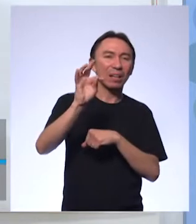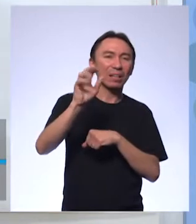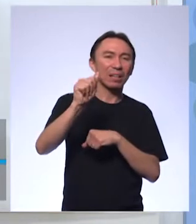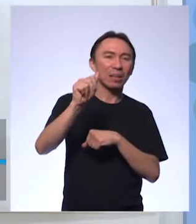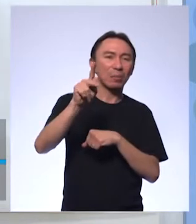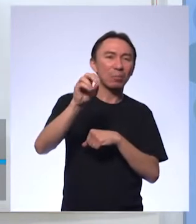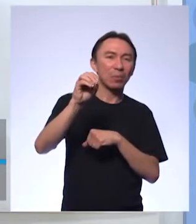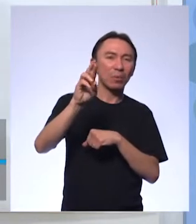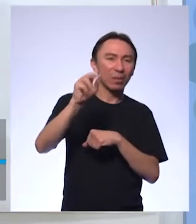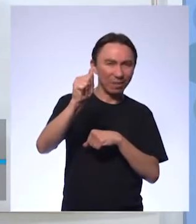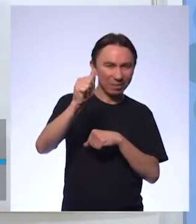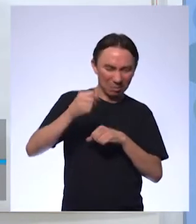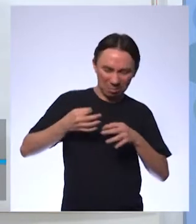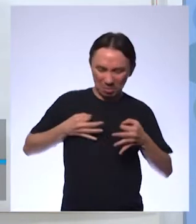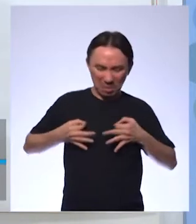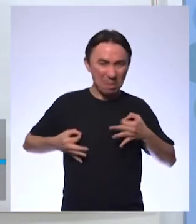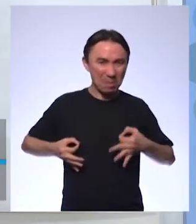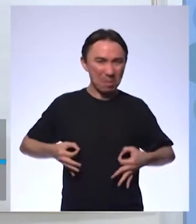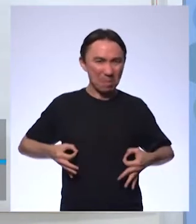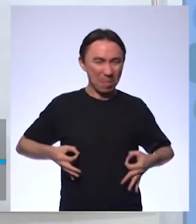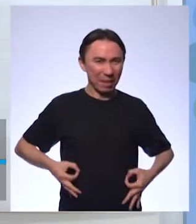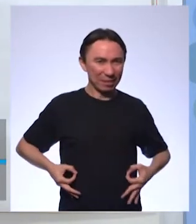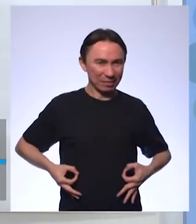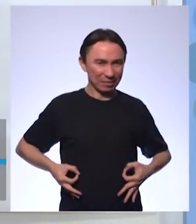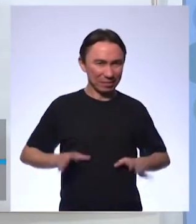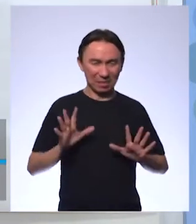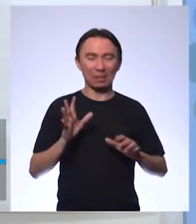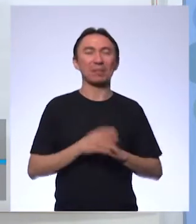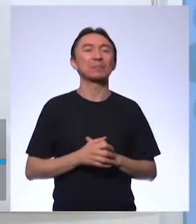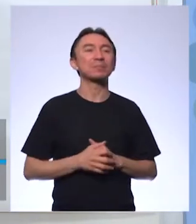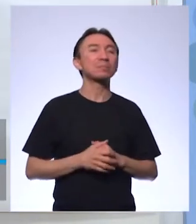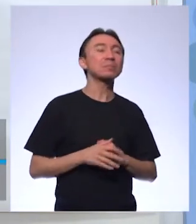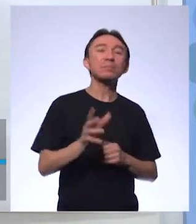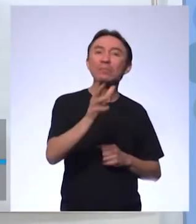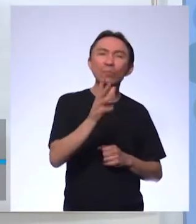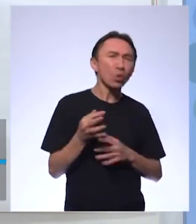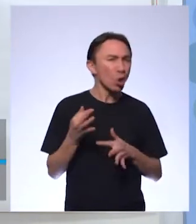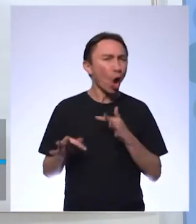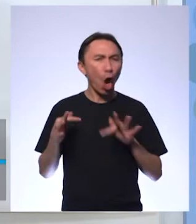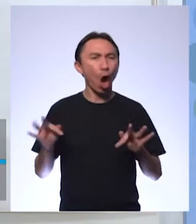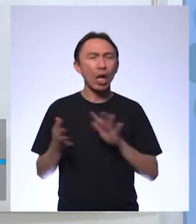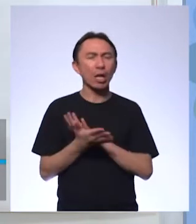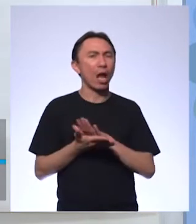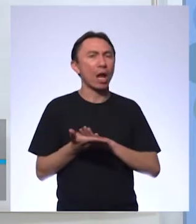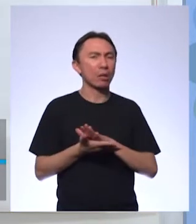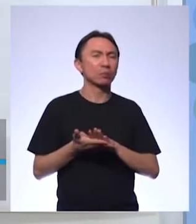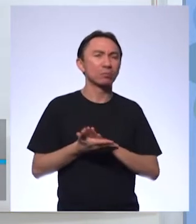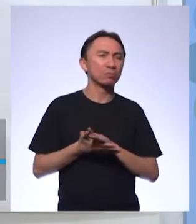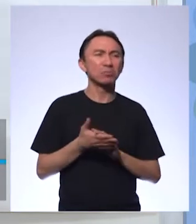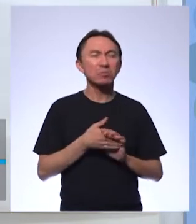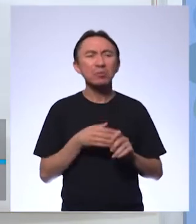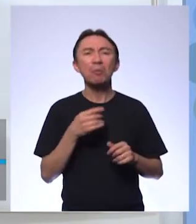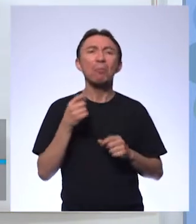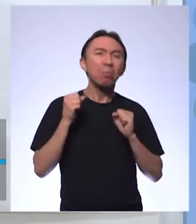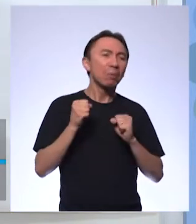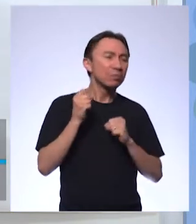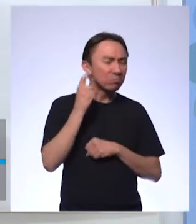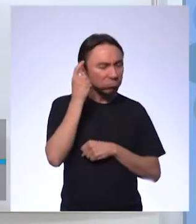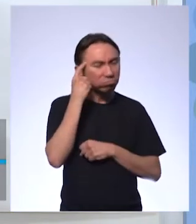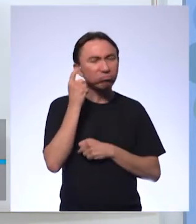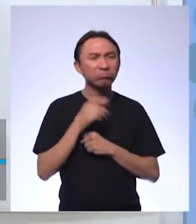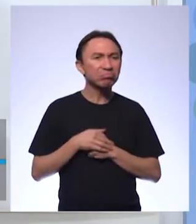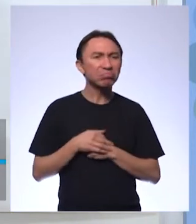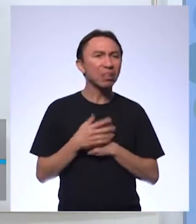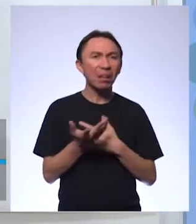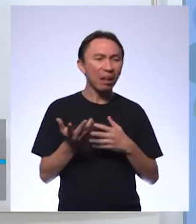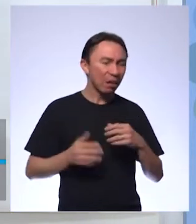irrita, etc e tal. Fica só manchado. E aí a pessoa pode levar isso mais a sério ou não. Até aí, a